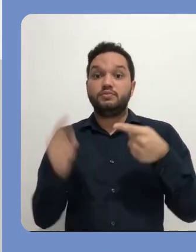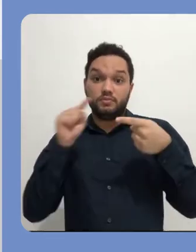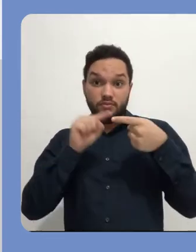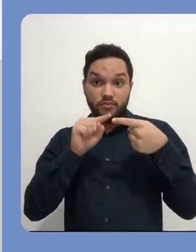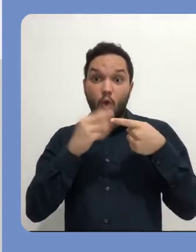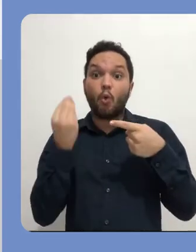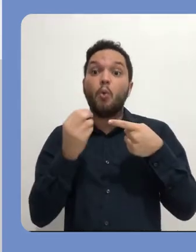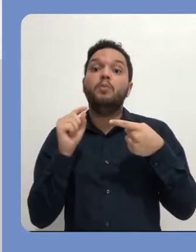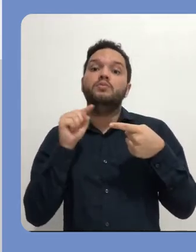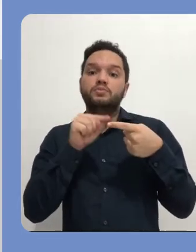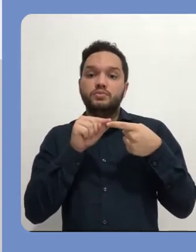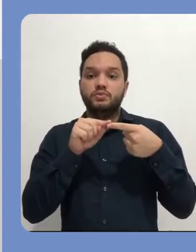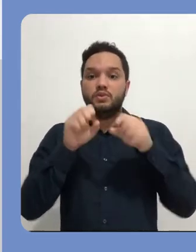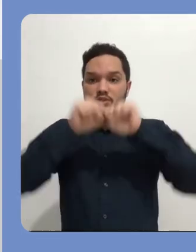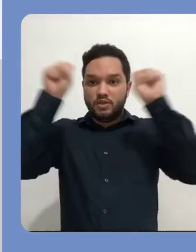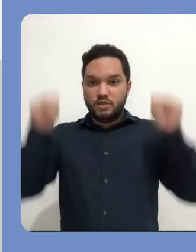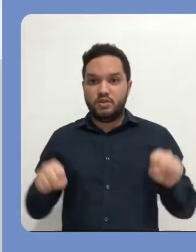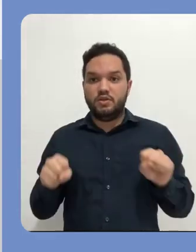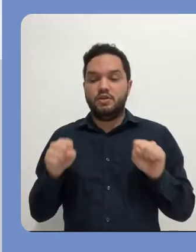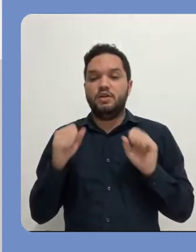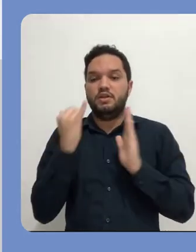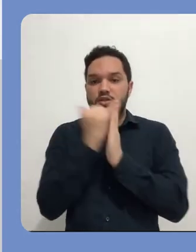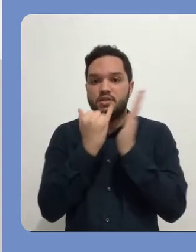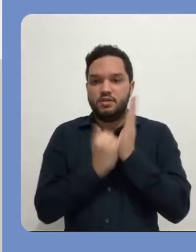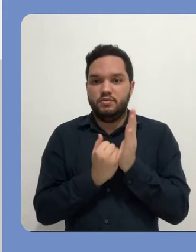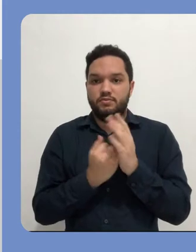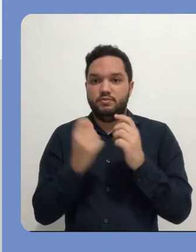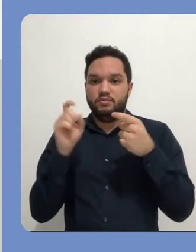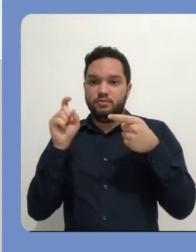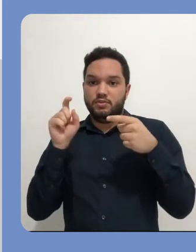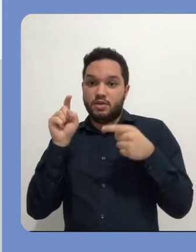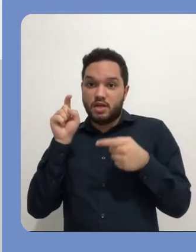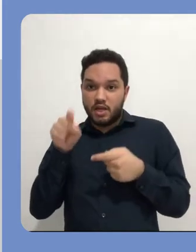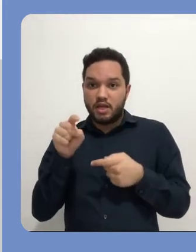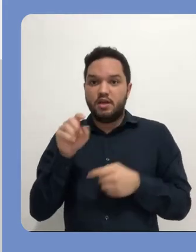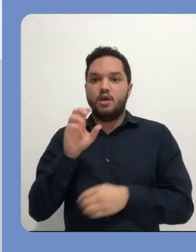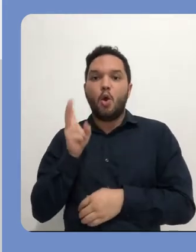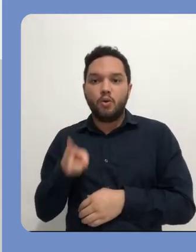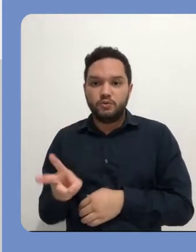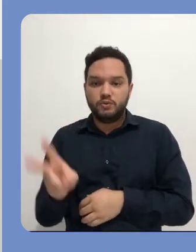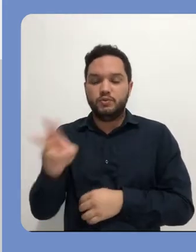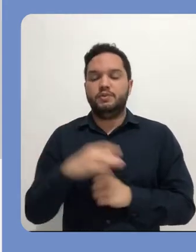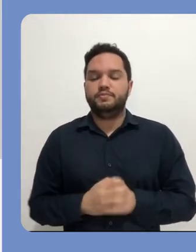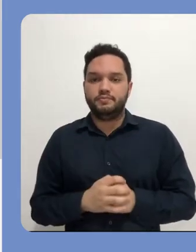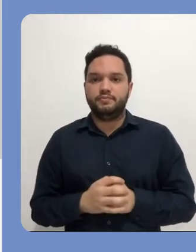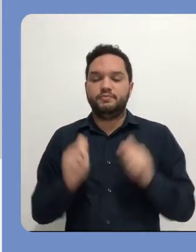essa demonstração pelo proveniente do sistema de inscrição. Clique em Continuar.